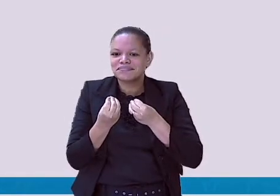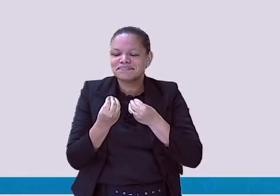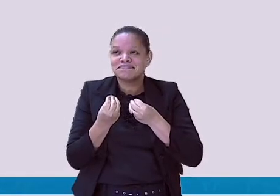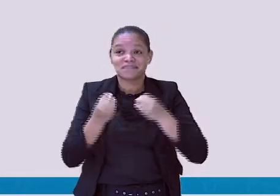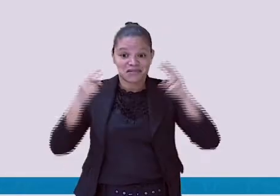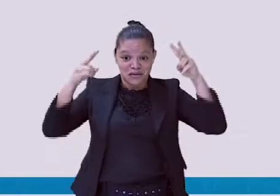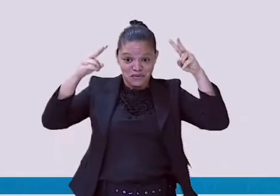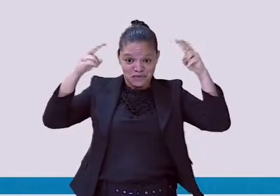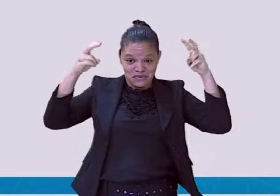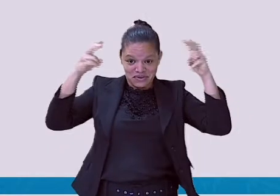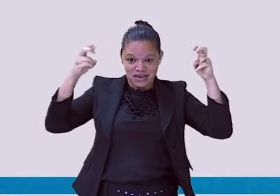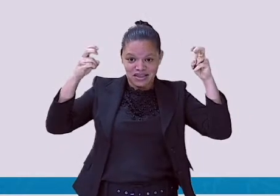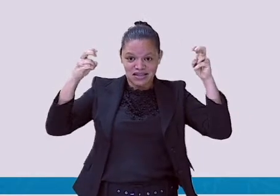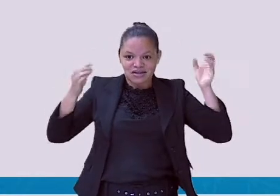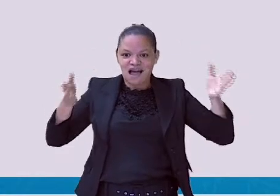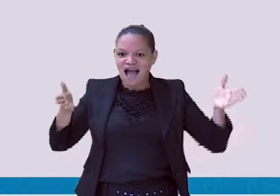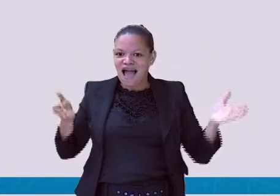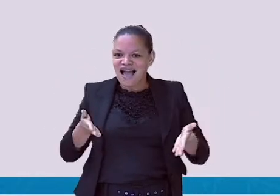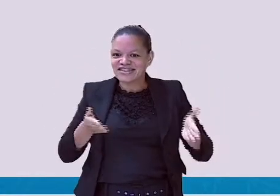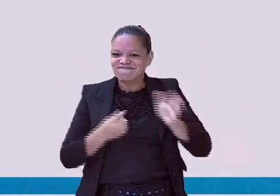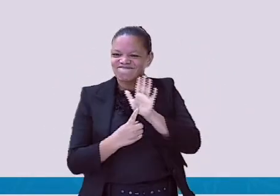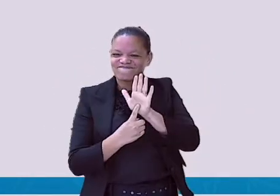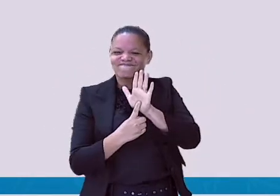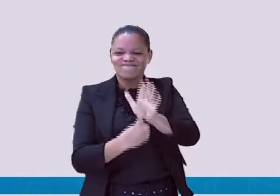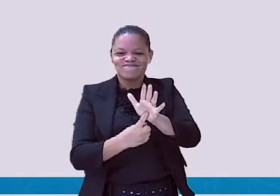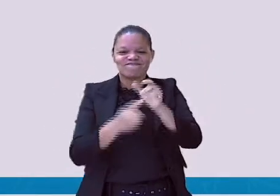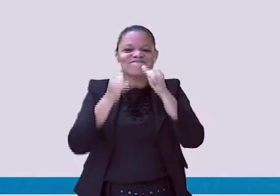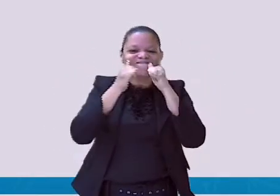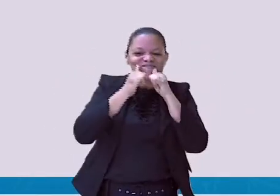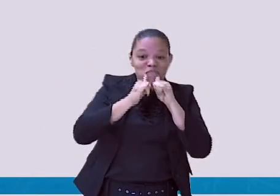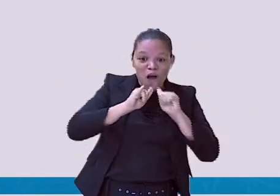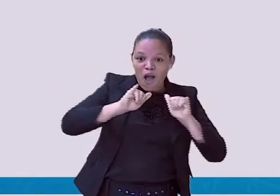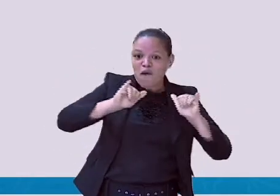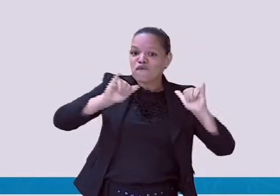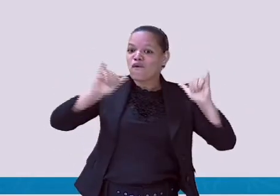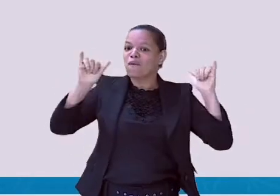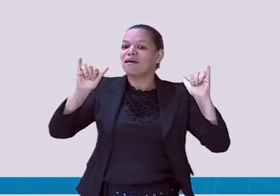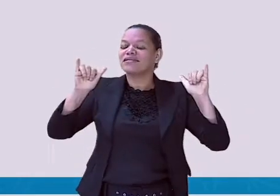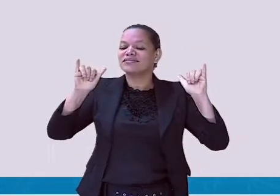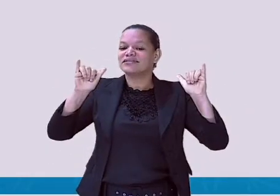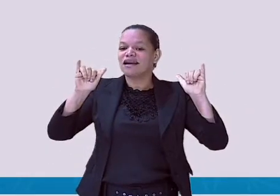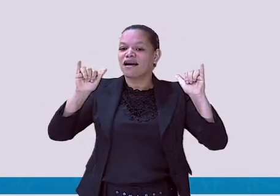uma informação que é a seguinte, que vai falar